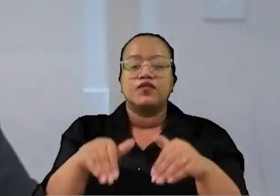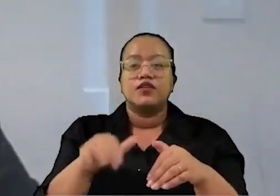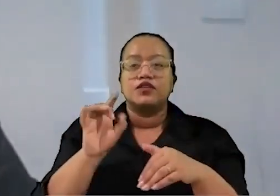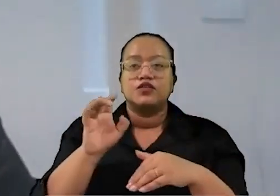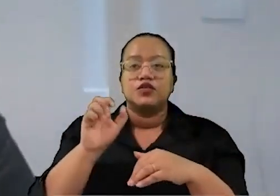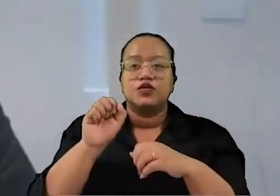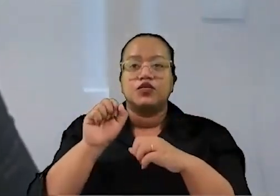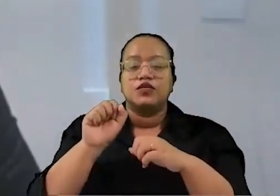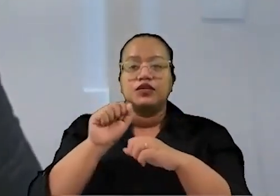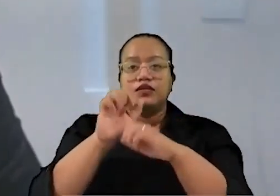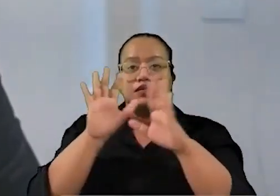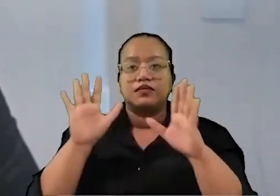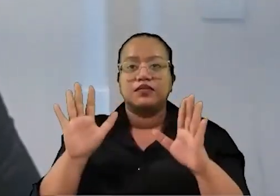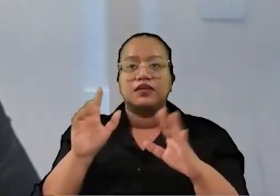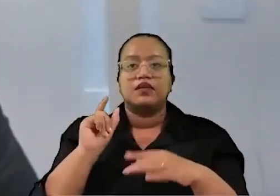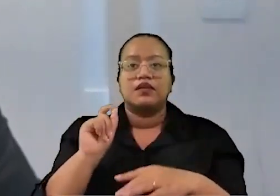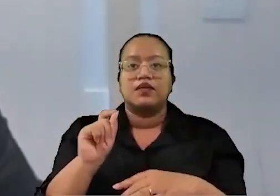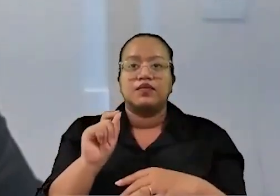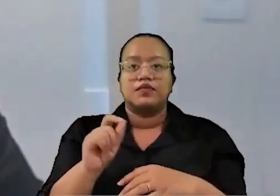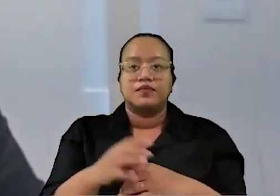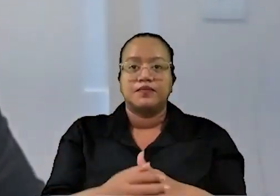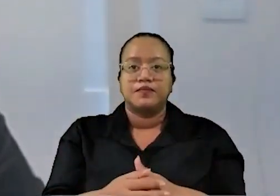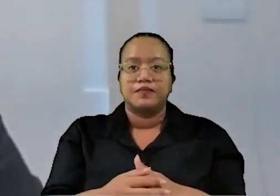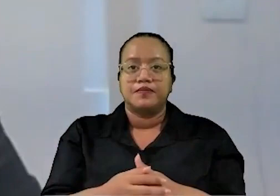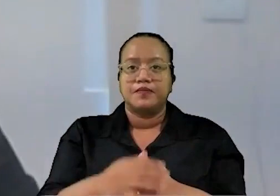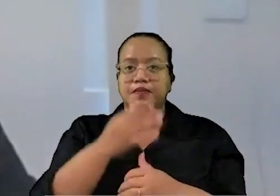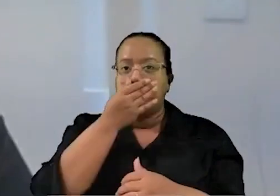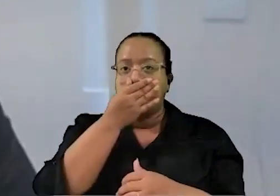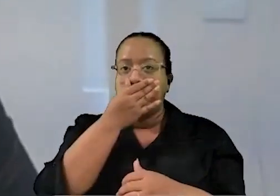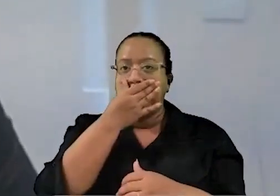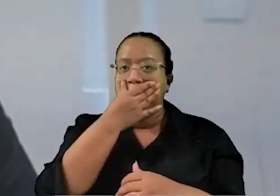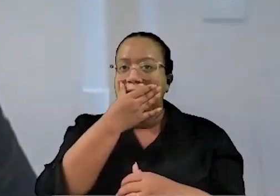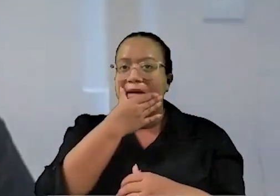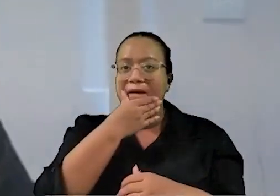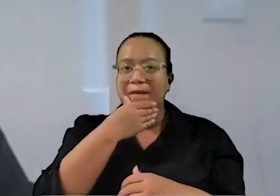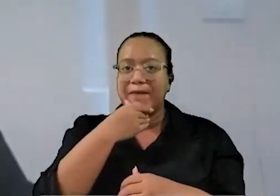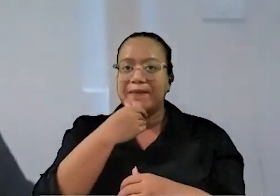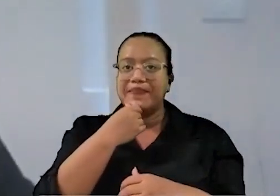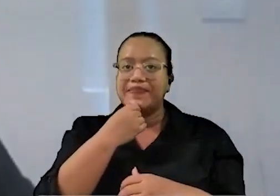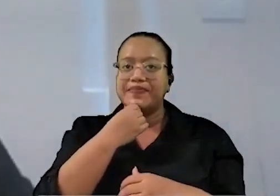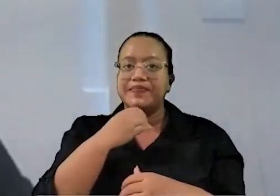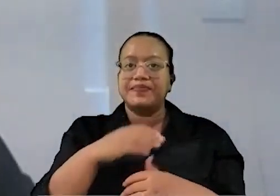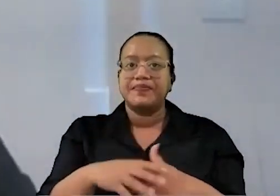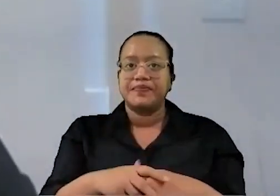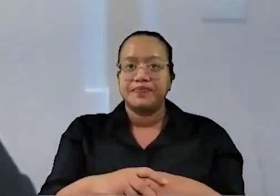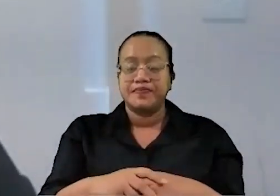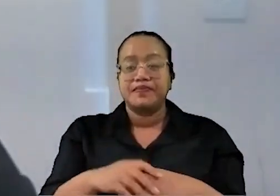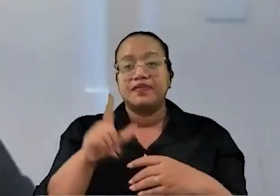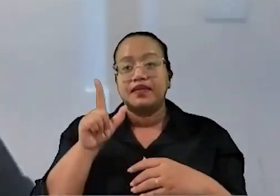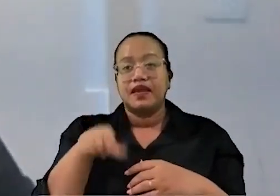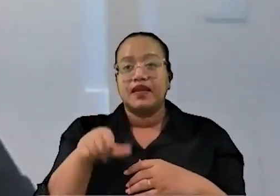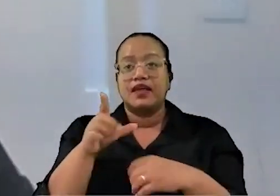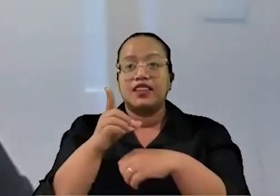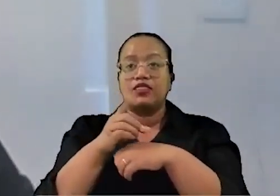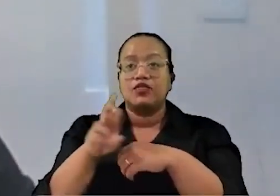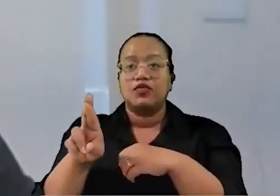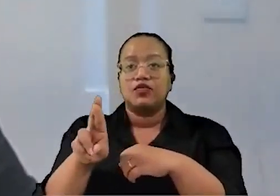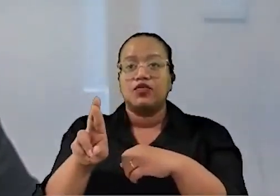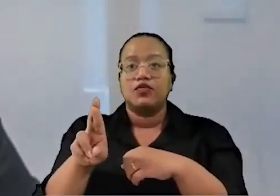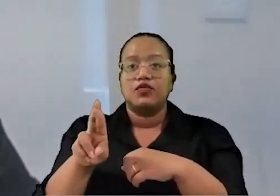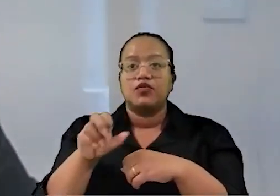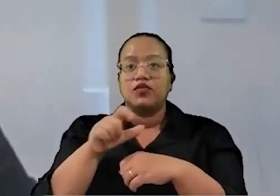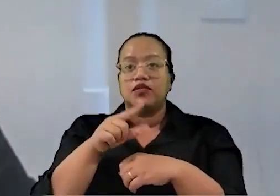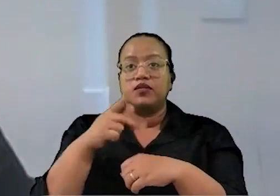Doutora Joana gentilmente me colocou aí uma qualificação de fera do PJE, e para que eu consiga prosseguir